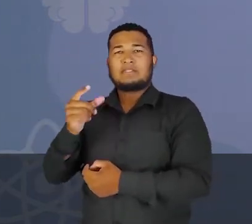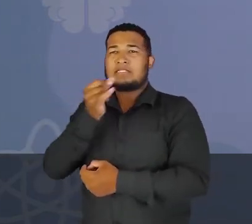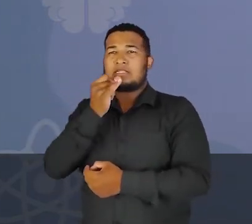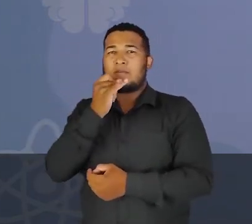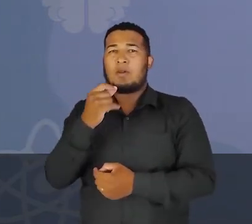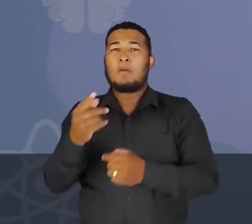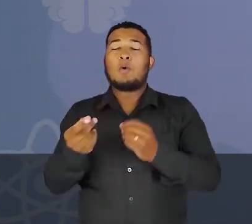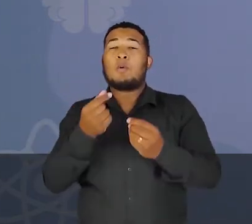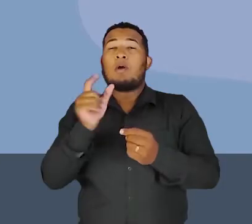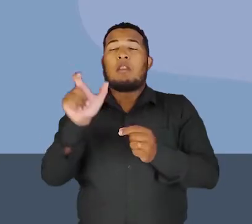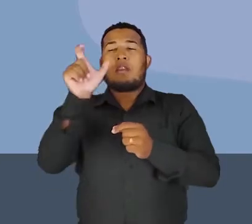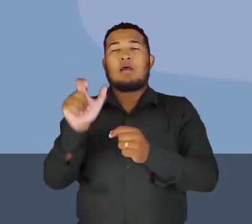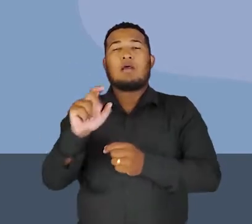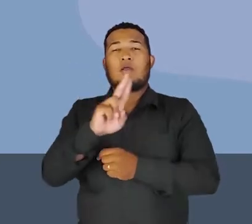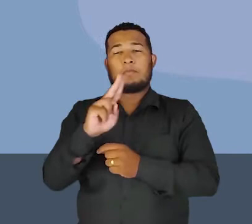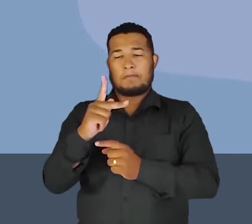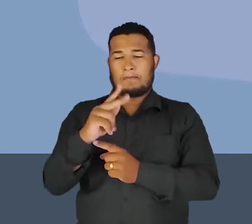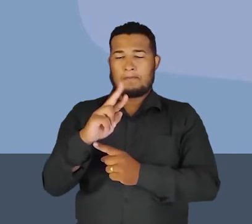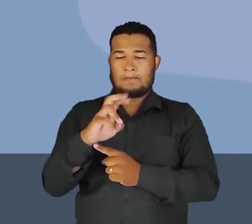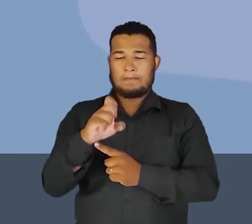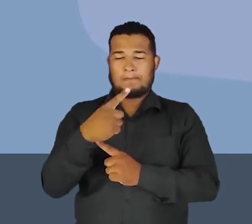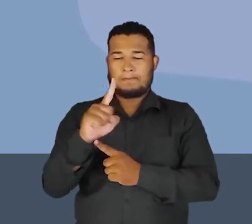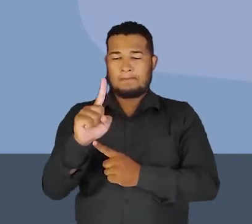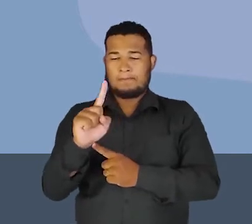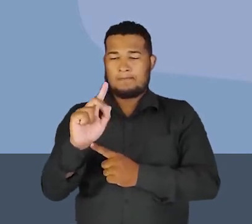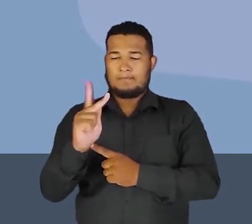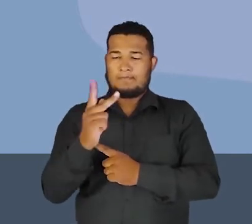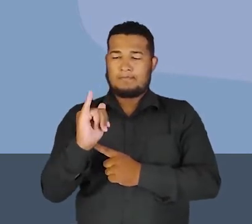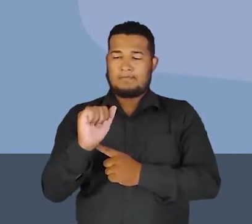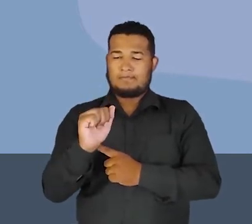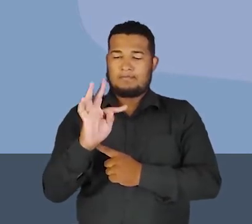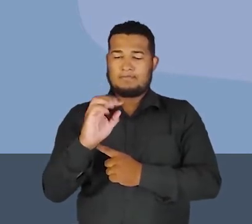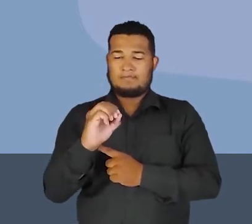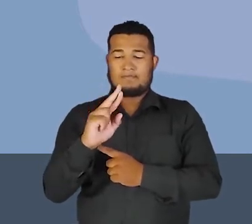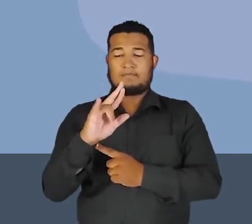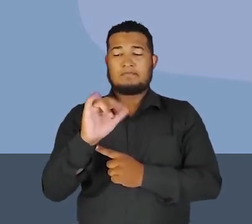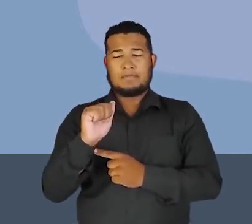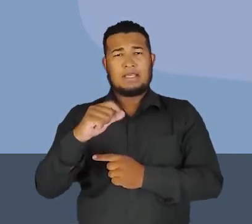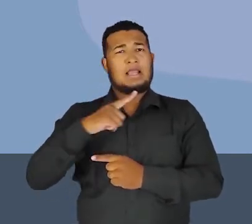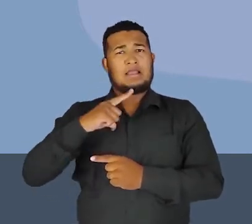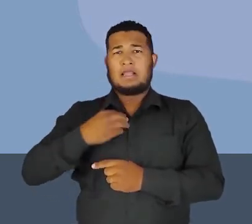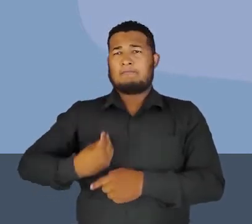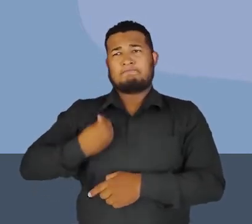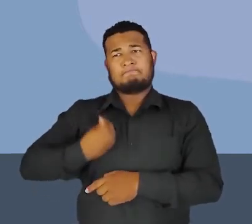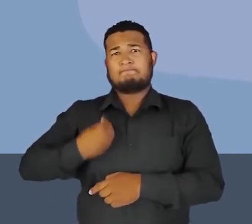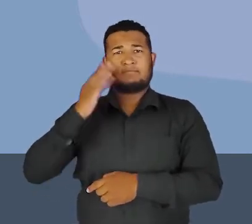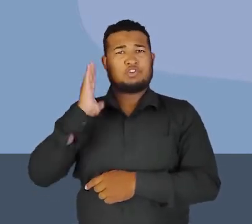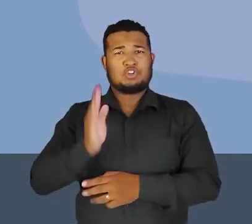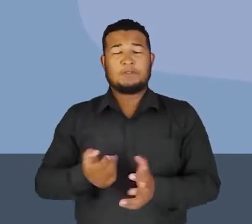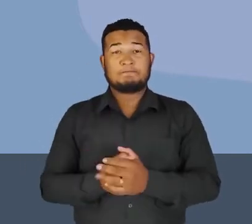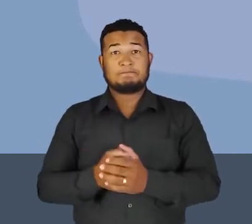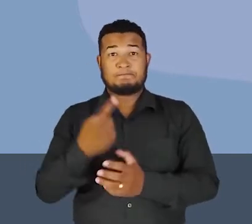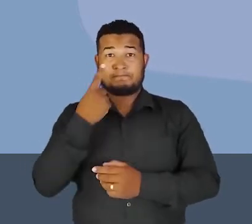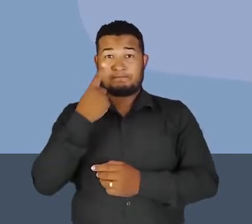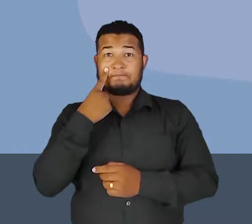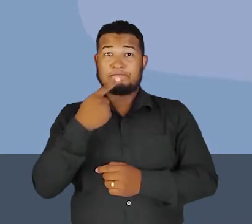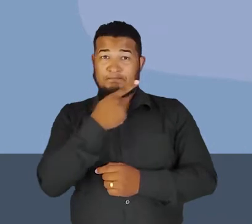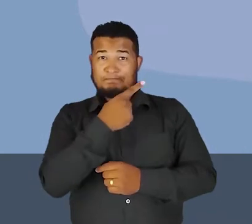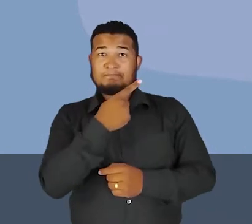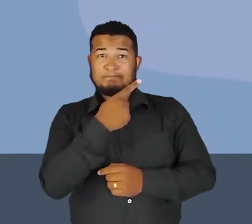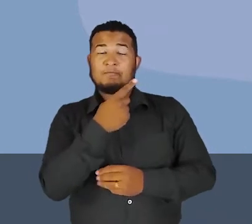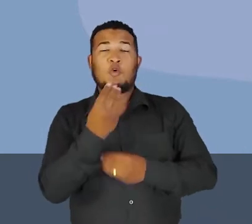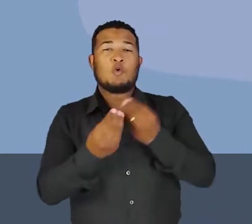remotos do homem pré-histórico, ela está presente na nossa vida. Vamos observar aqui no slide, rapidamente,